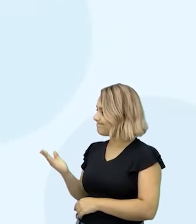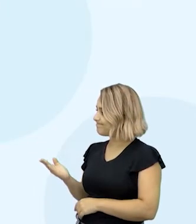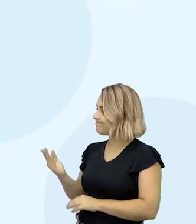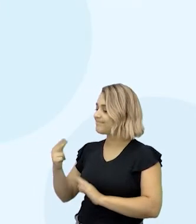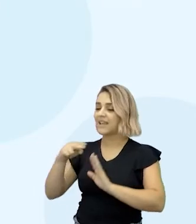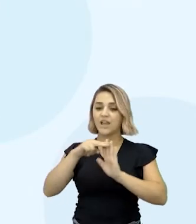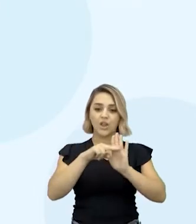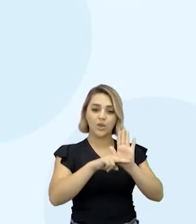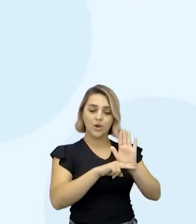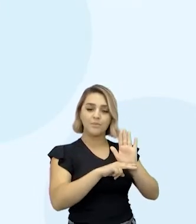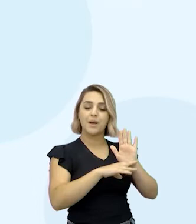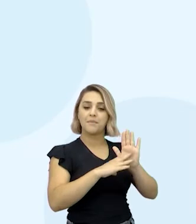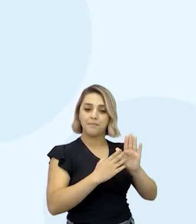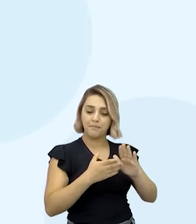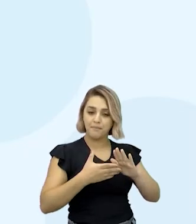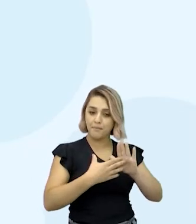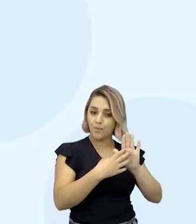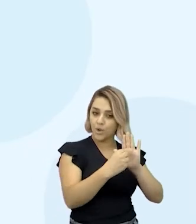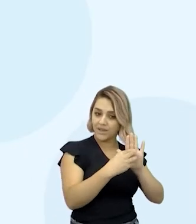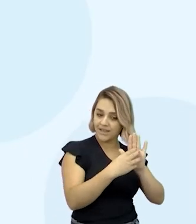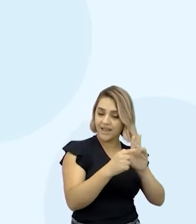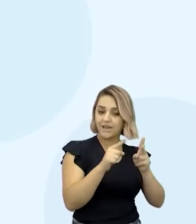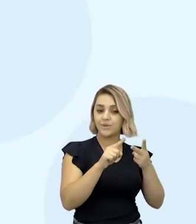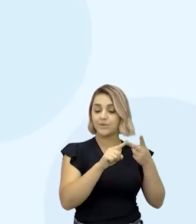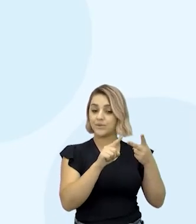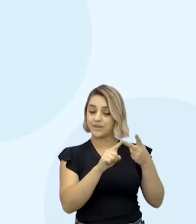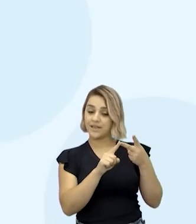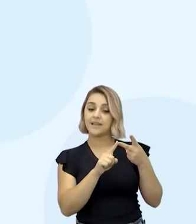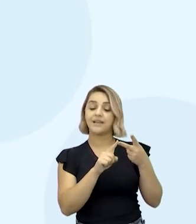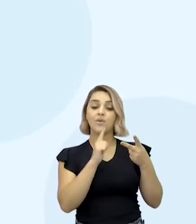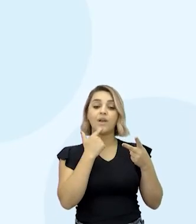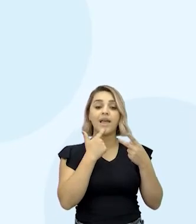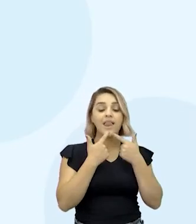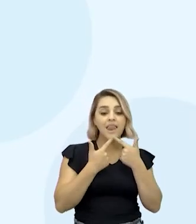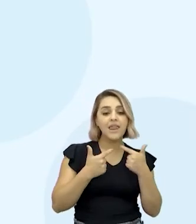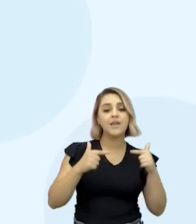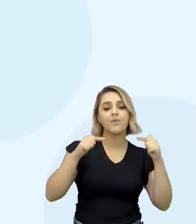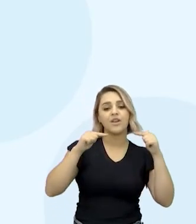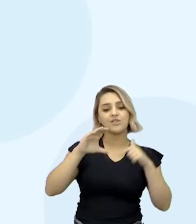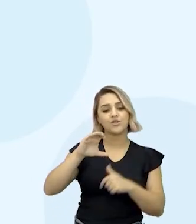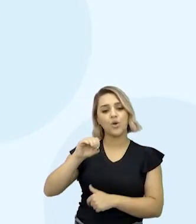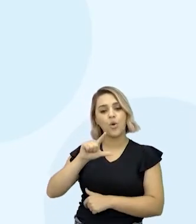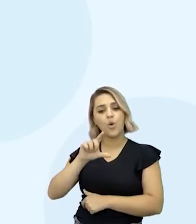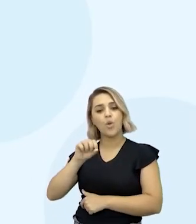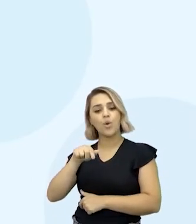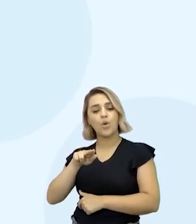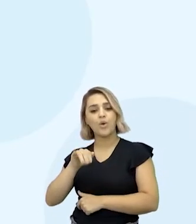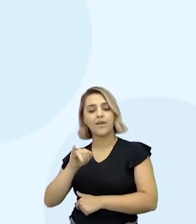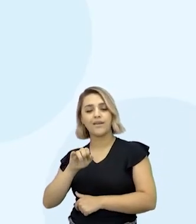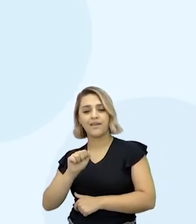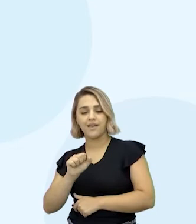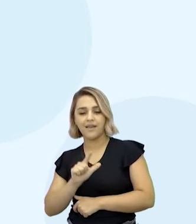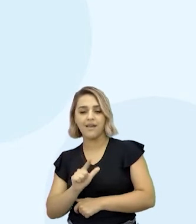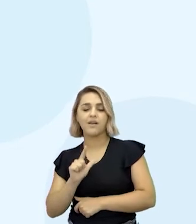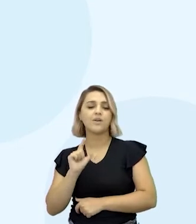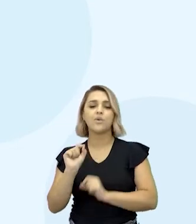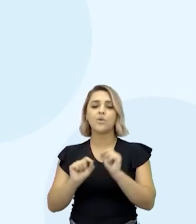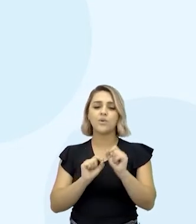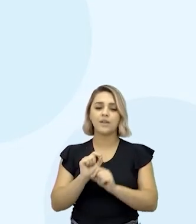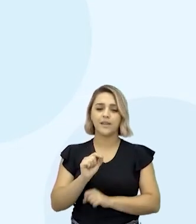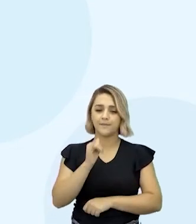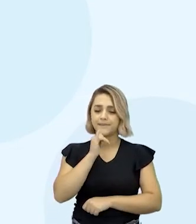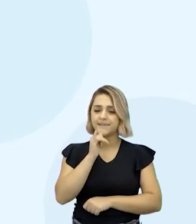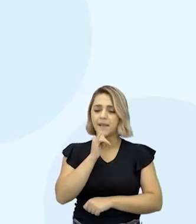e linguagem coloquial. Empregado em situações informais de comunicação, situações estas que não exigem